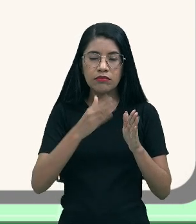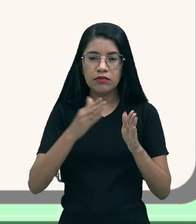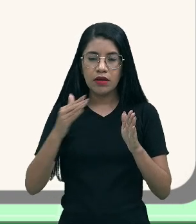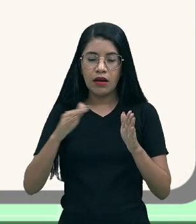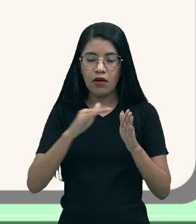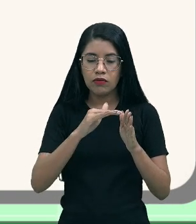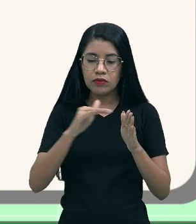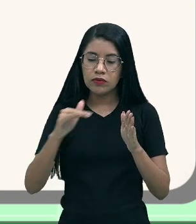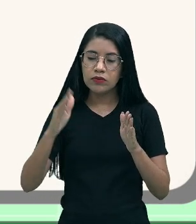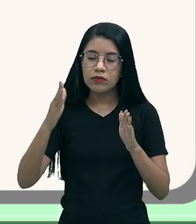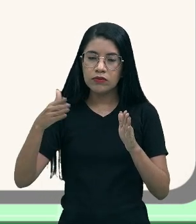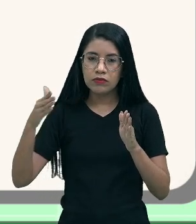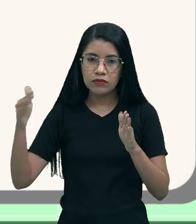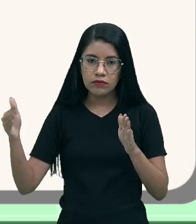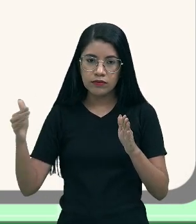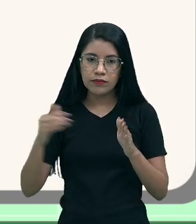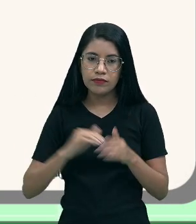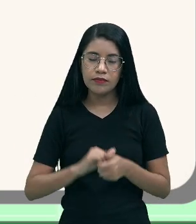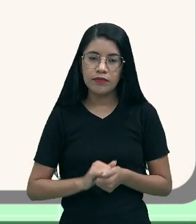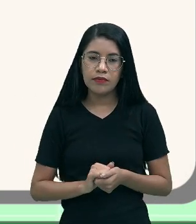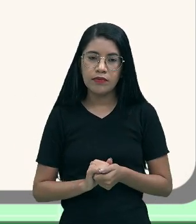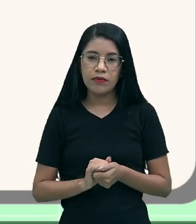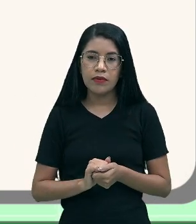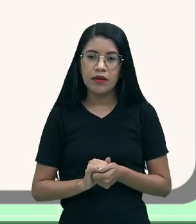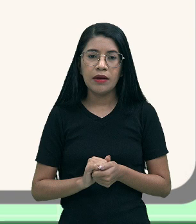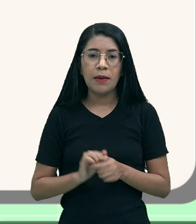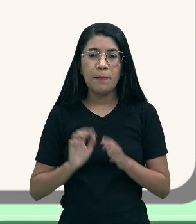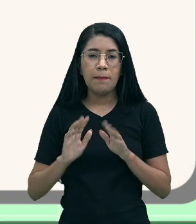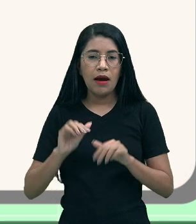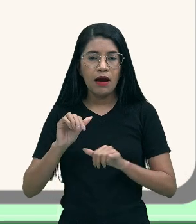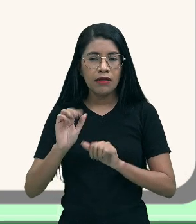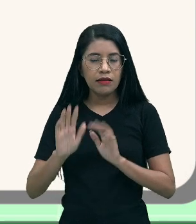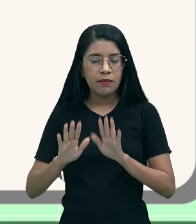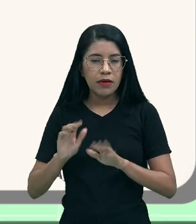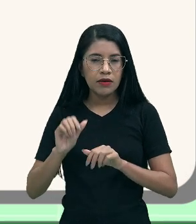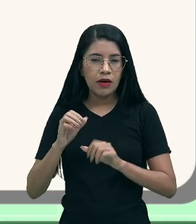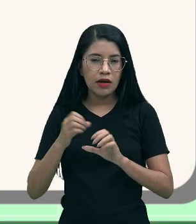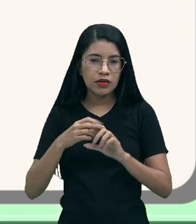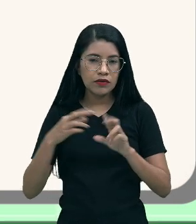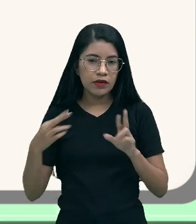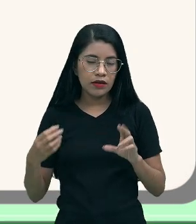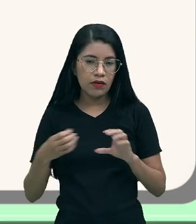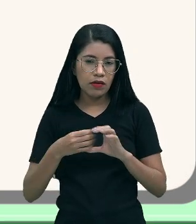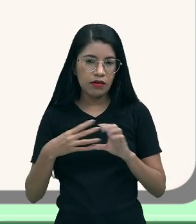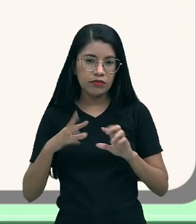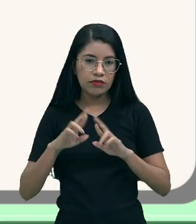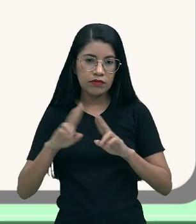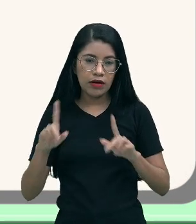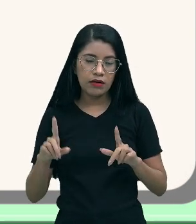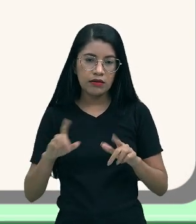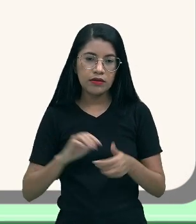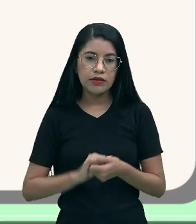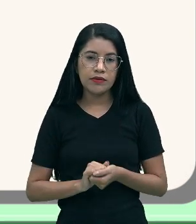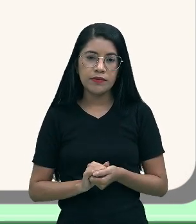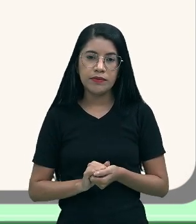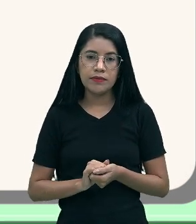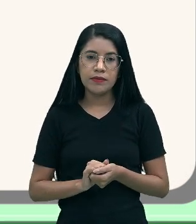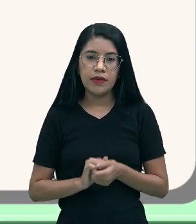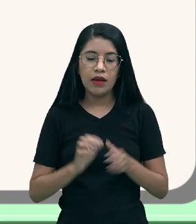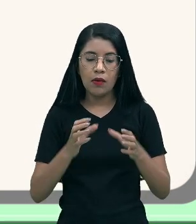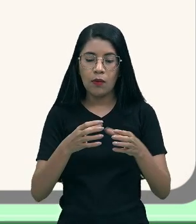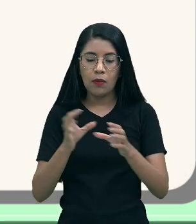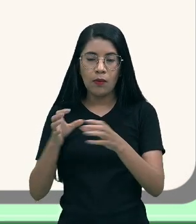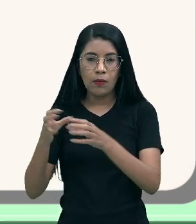nessa configuração. A diferença de potencial, nessa configuração, a diferença de potencial é dividida entre os resistores. É